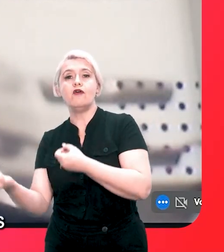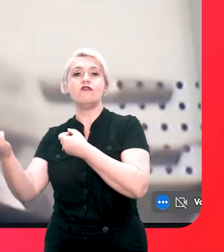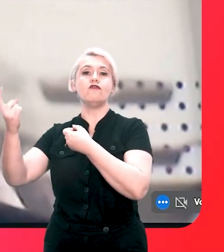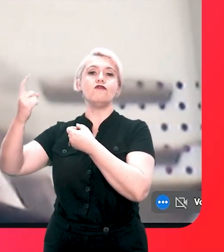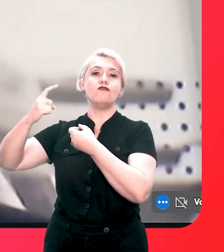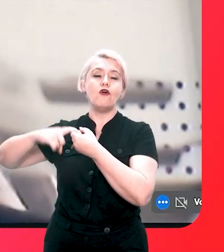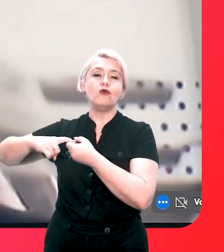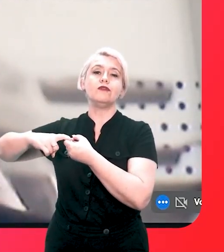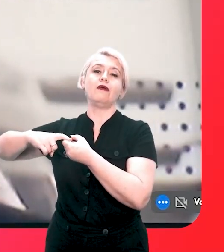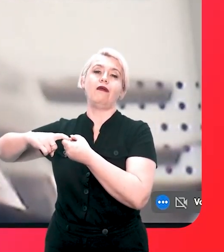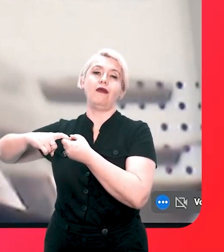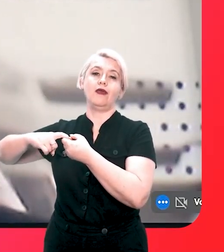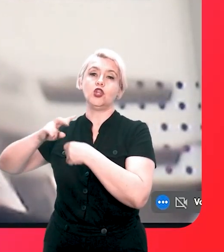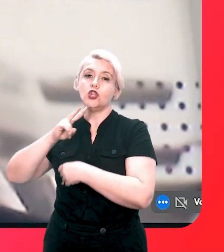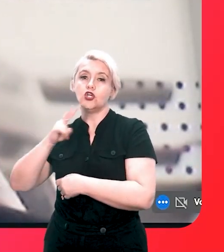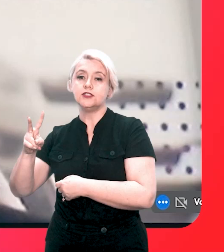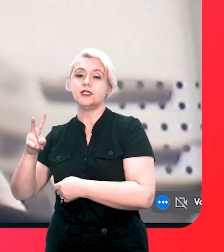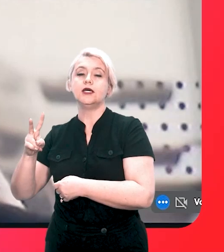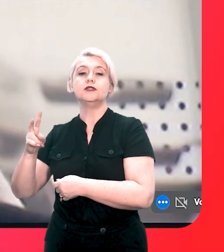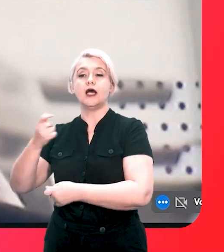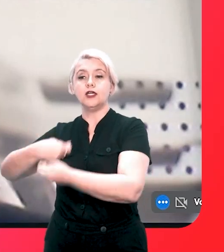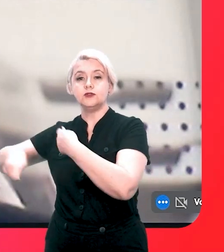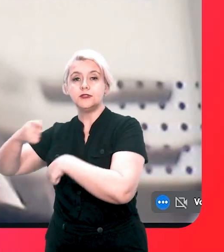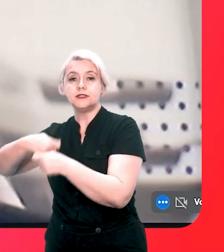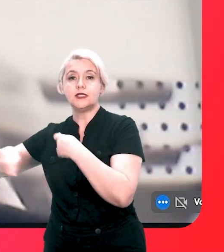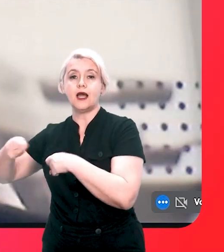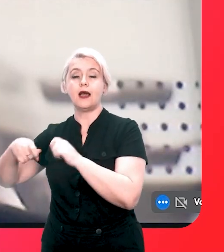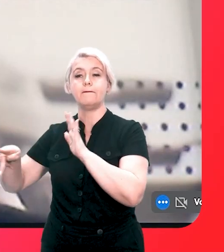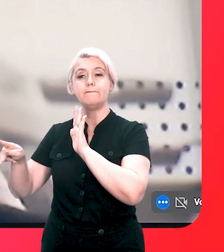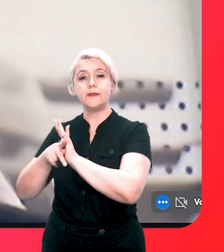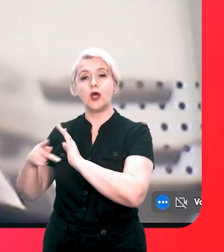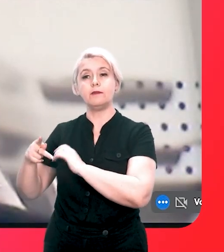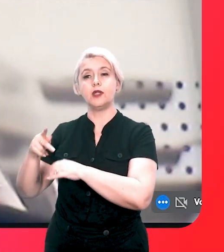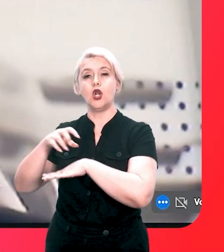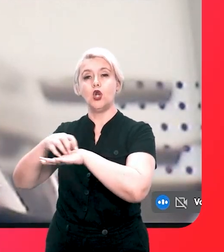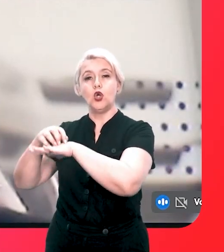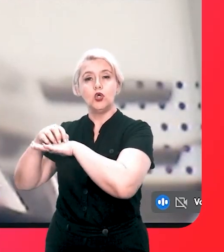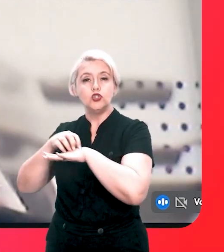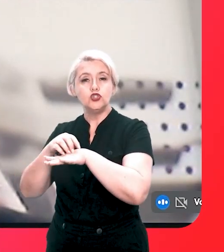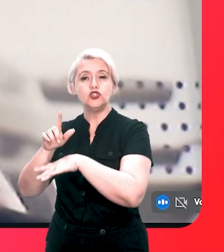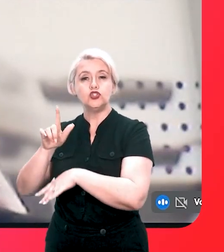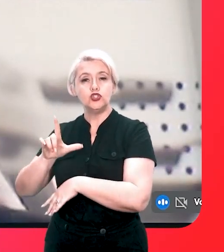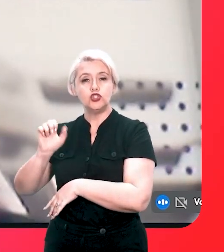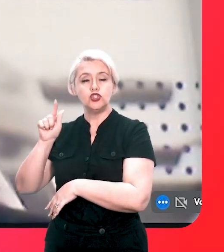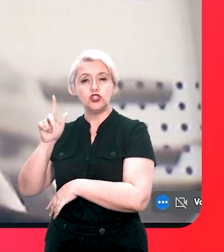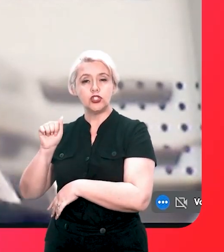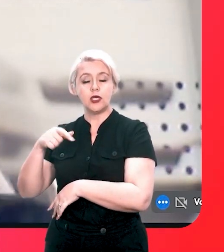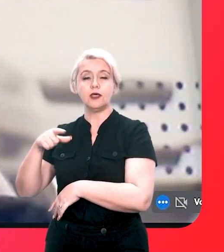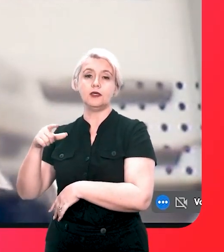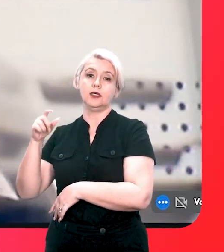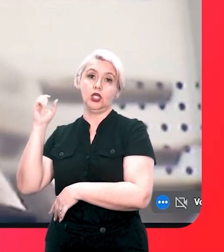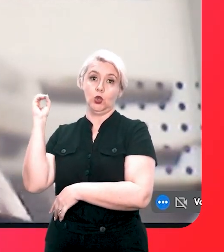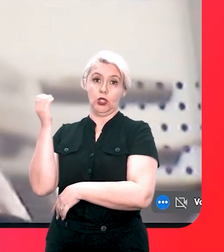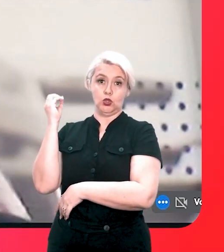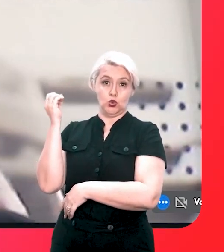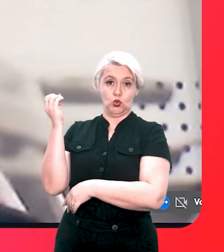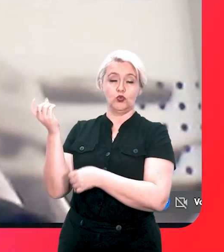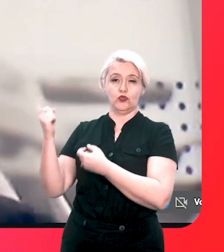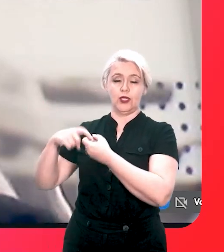2 anos, para administrar toda a logística do estado do Rio Grande do Sul. Aí voltei. Mas quando me aposentei, fui